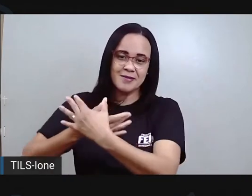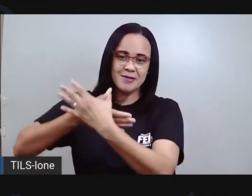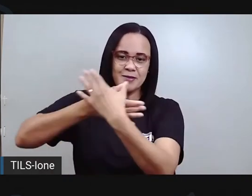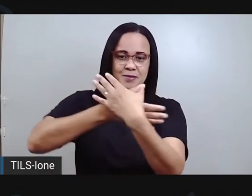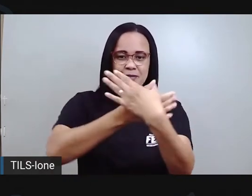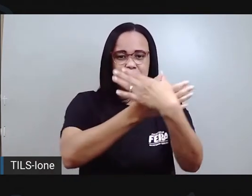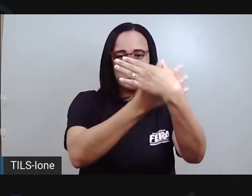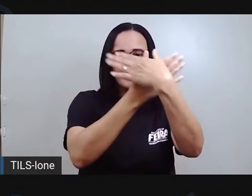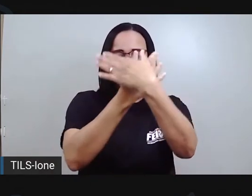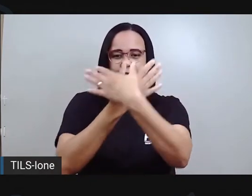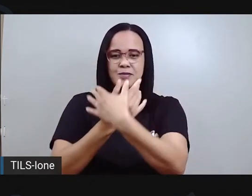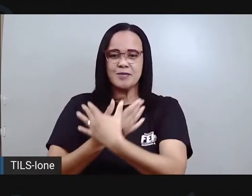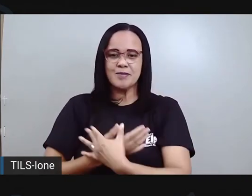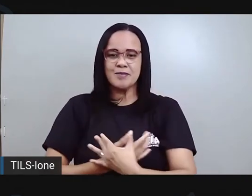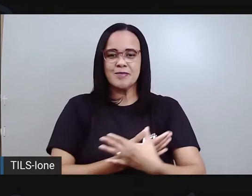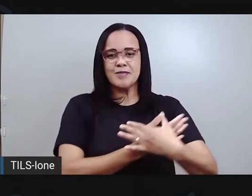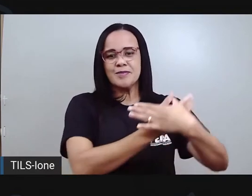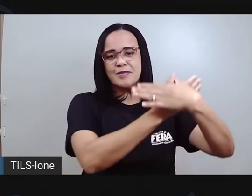borboletas.